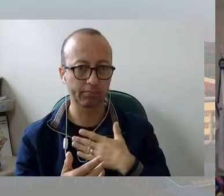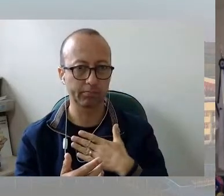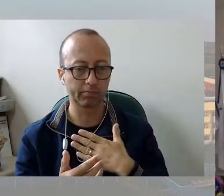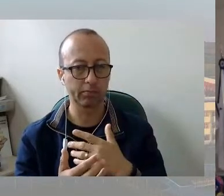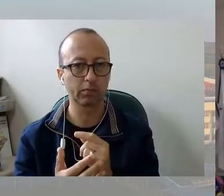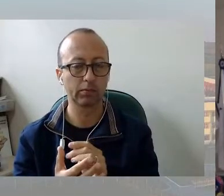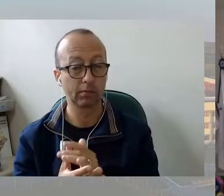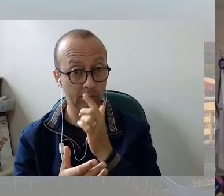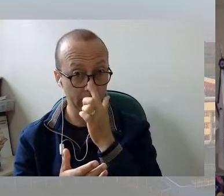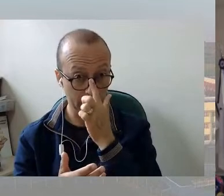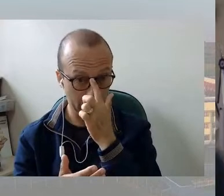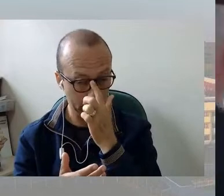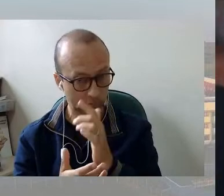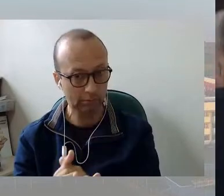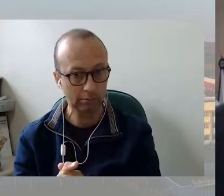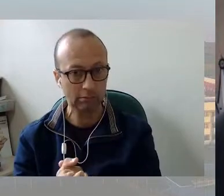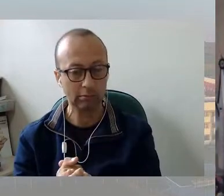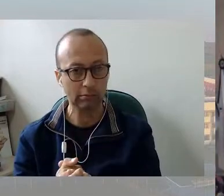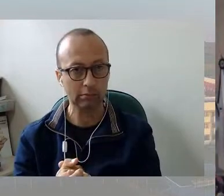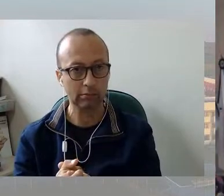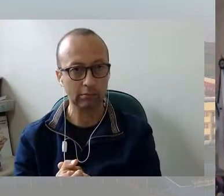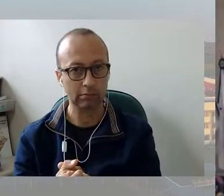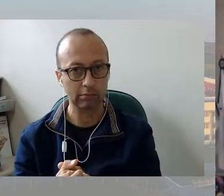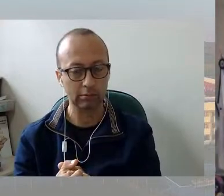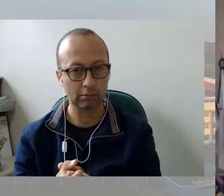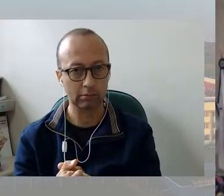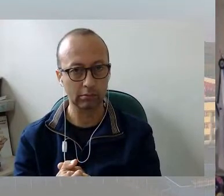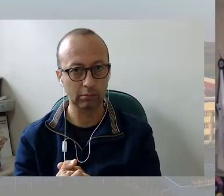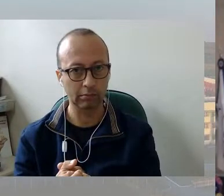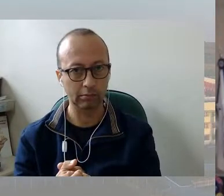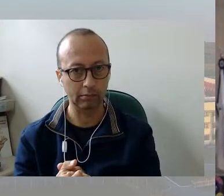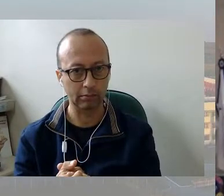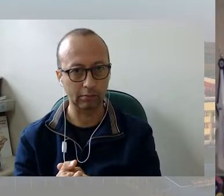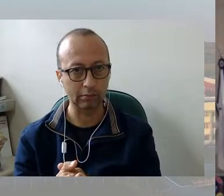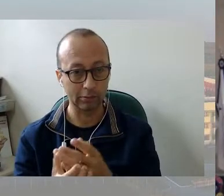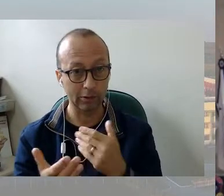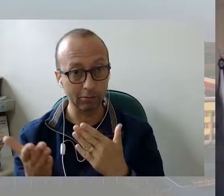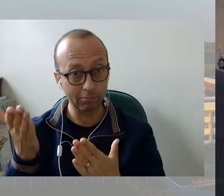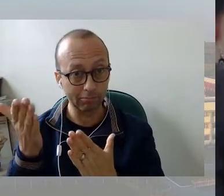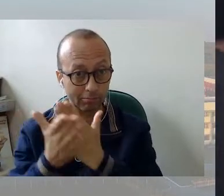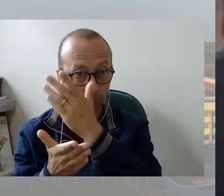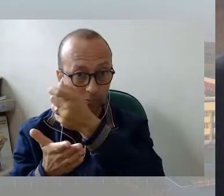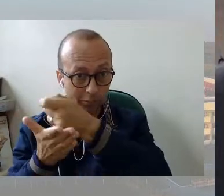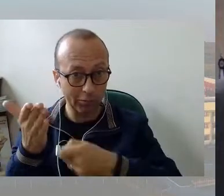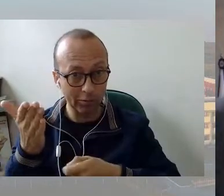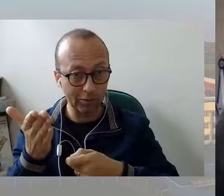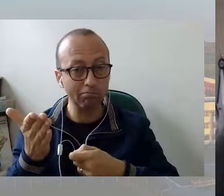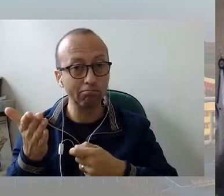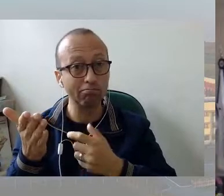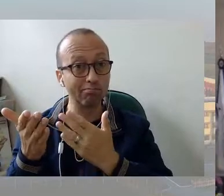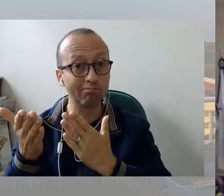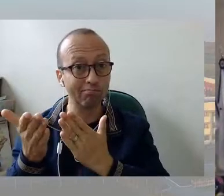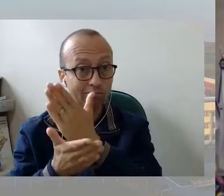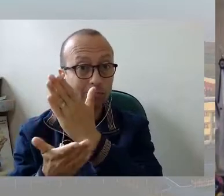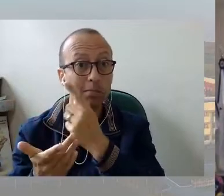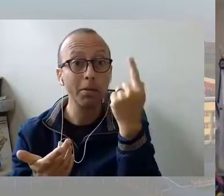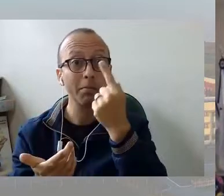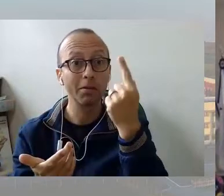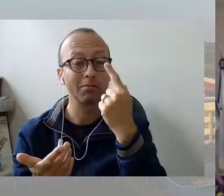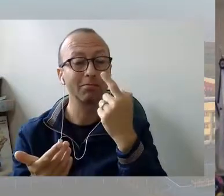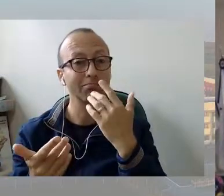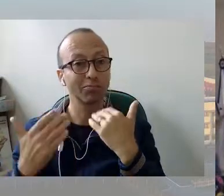quando recebi a notícia no concurso que tinha sido aprovado em primeiro lugar. E a segunda, sem sombra de